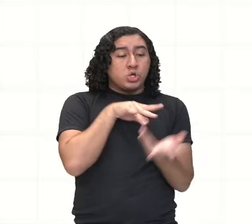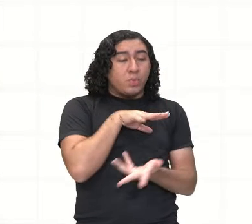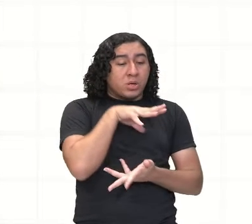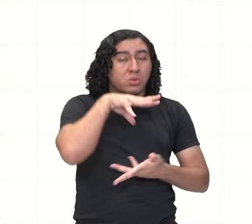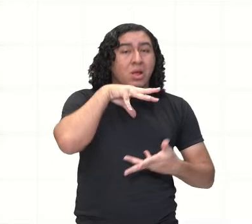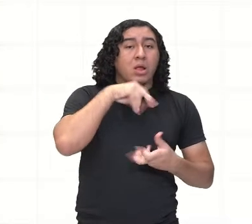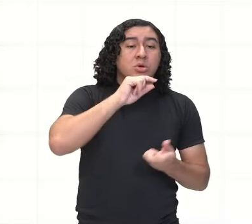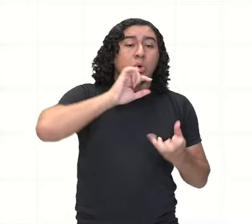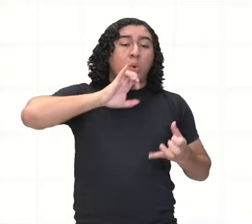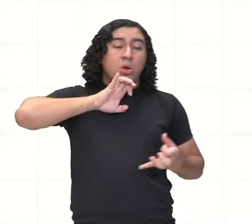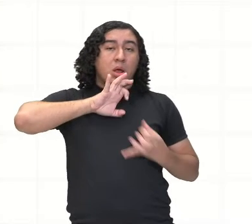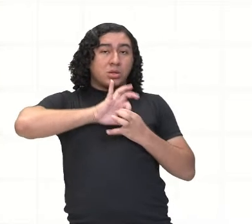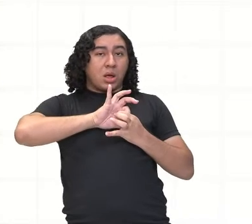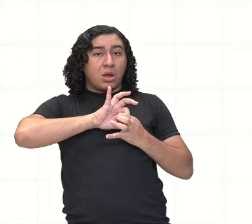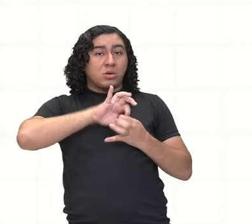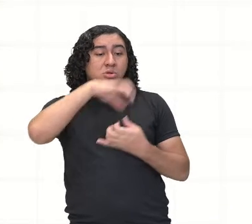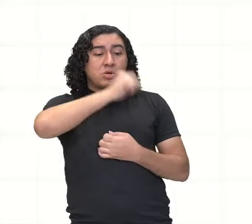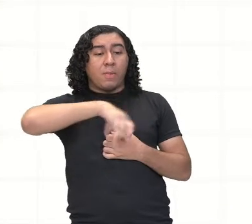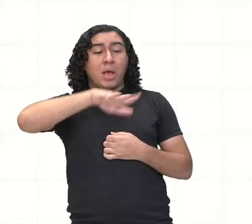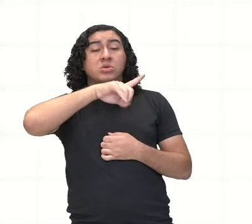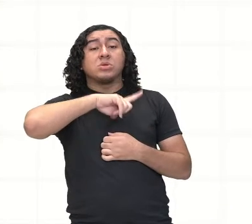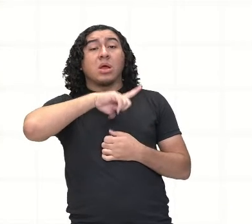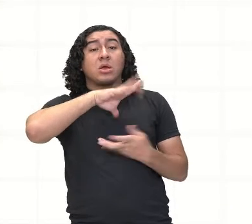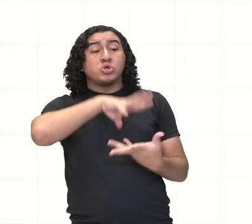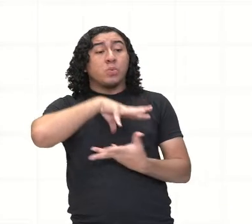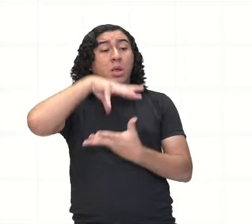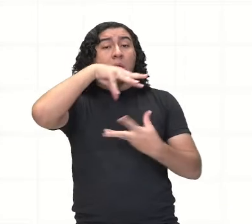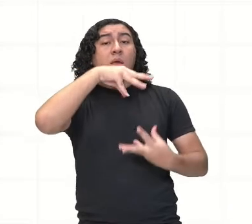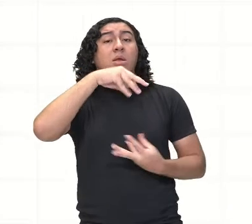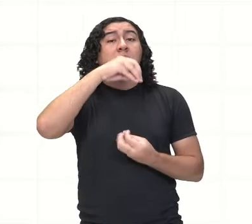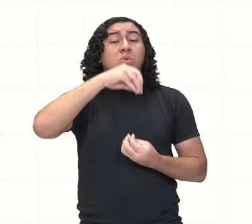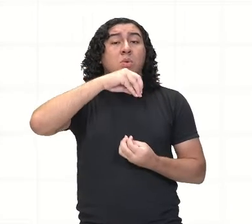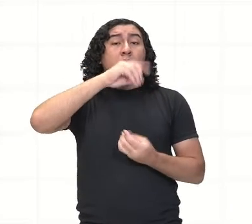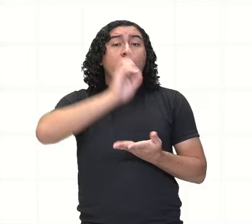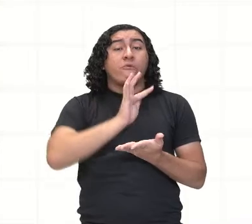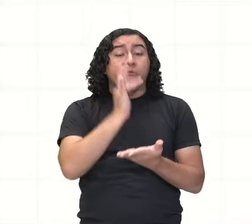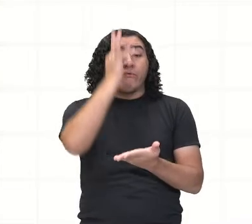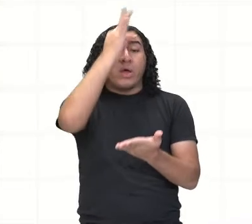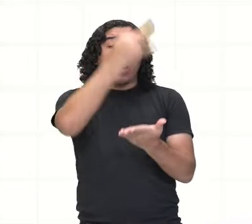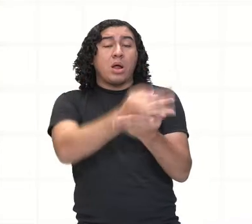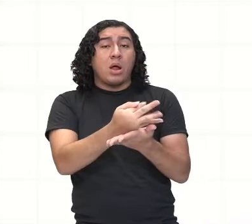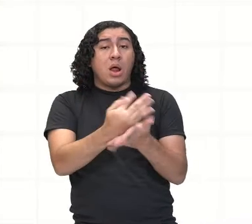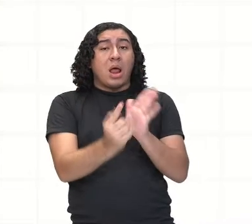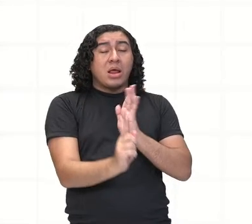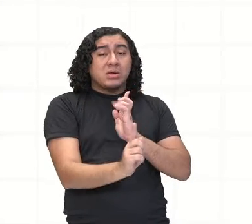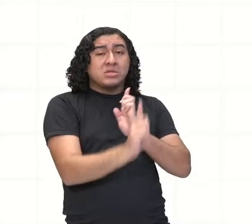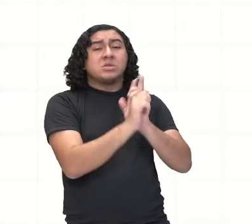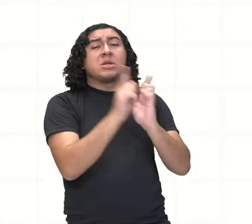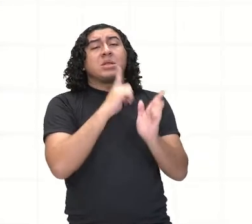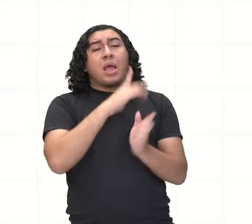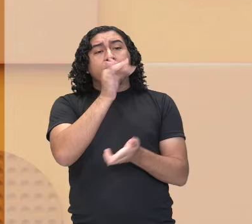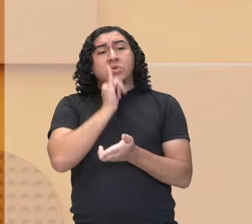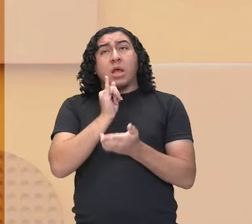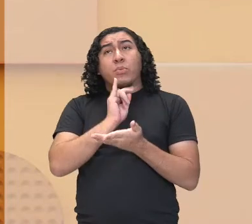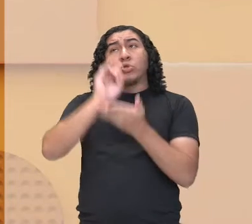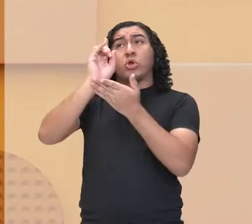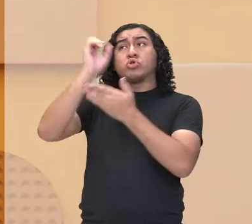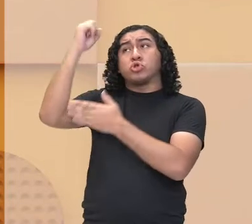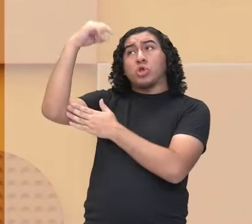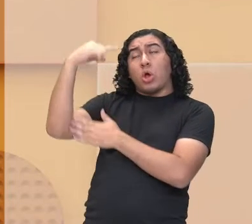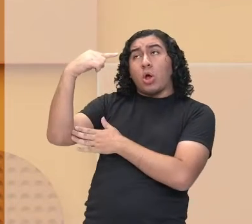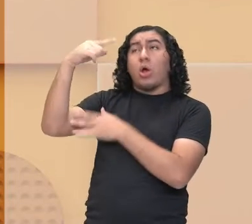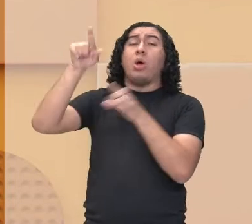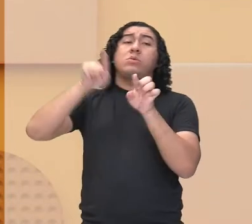seu ambiente. Então, eles vão ter divindades ligadas a elementos da natureza. Vamos ter o Deus Sol, o Deus